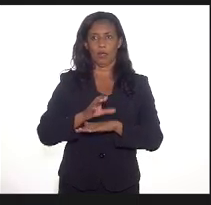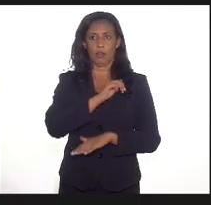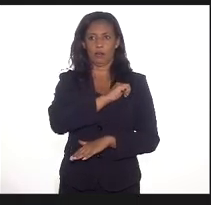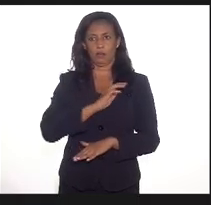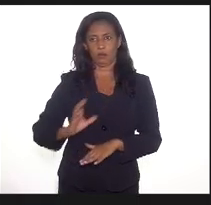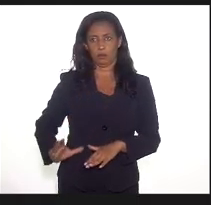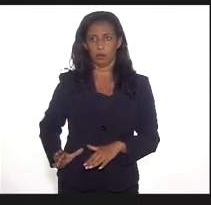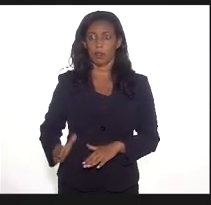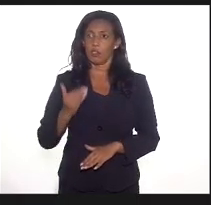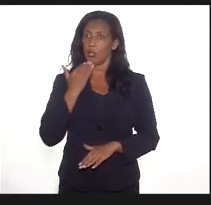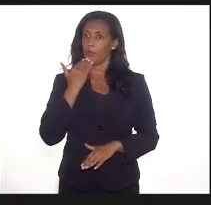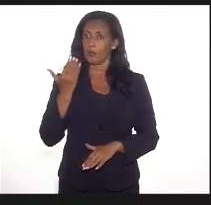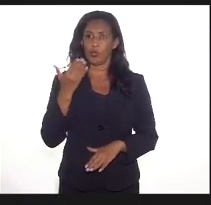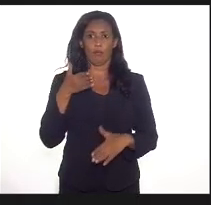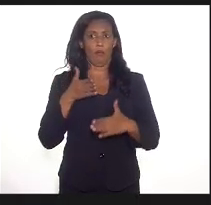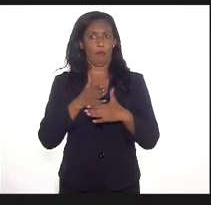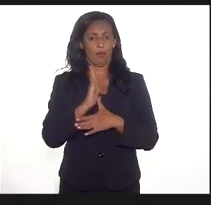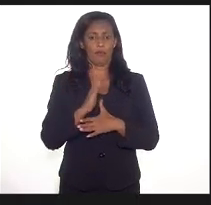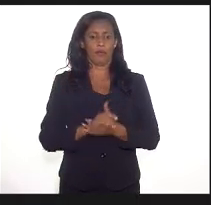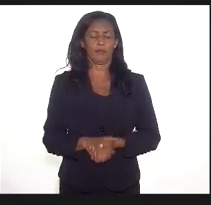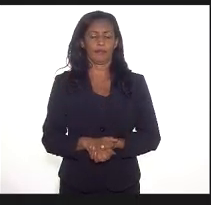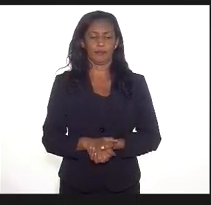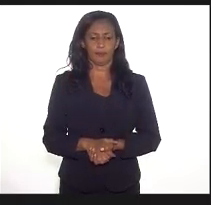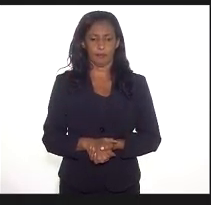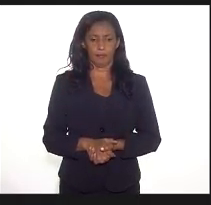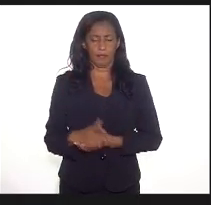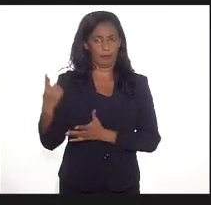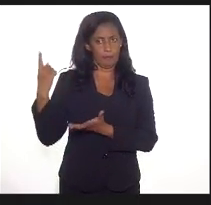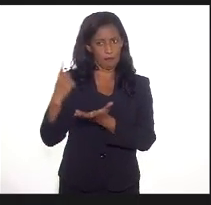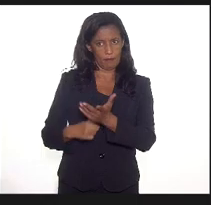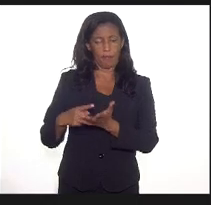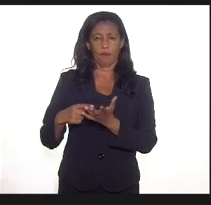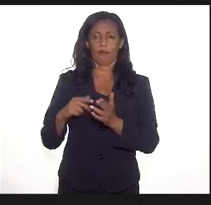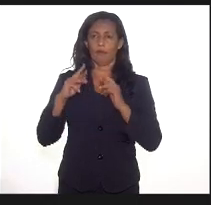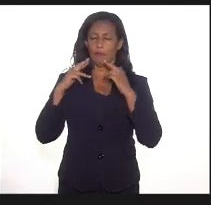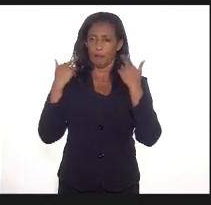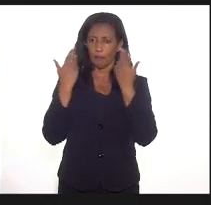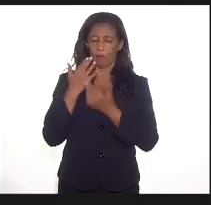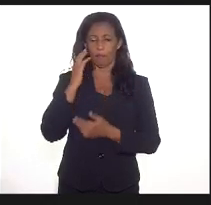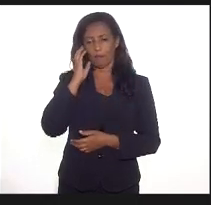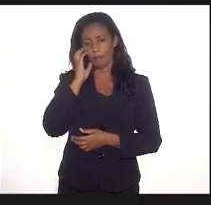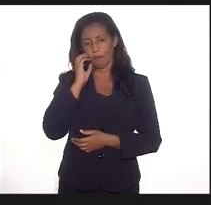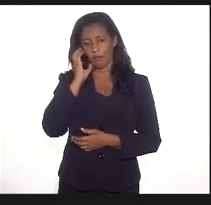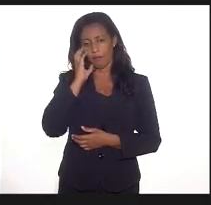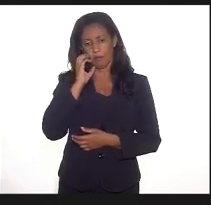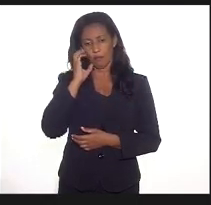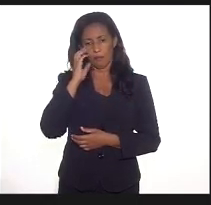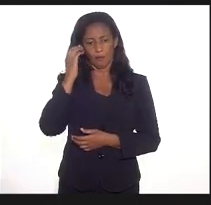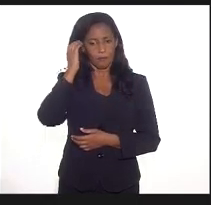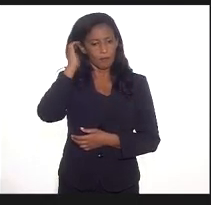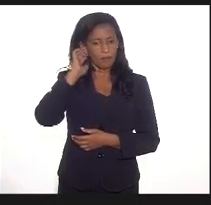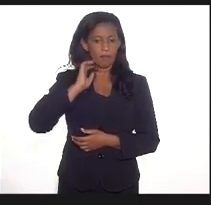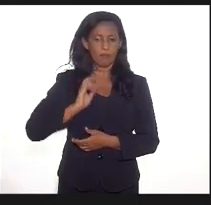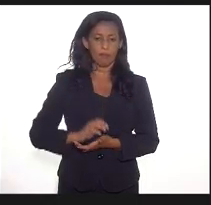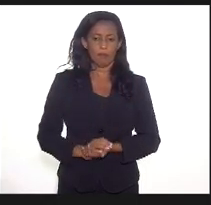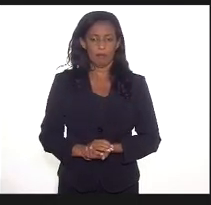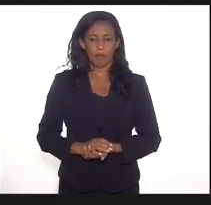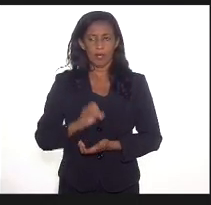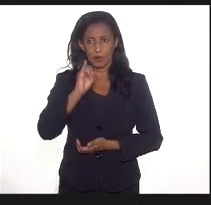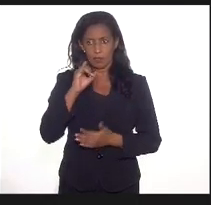gente tentar aprovar a marcação dessa audiência e poderíamos, caso vossas